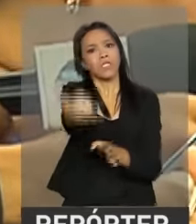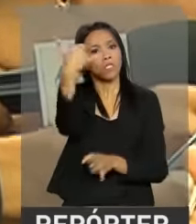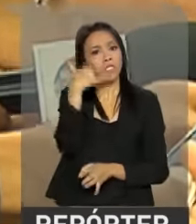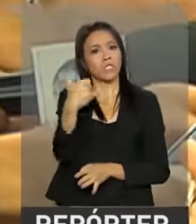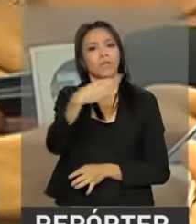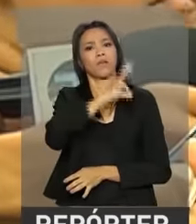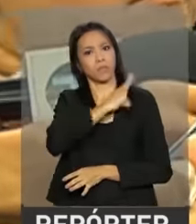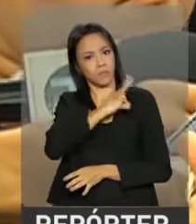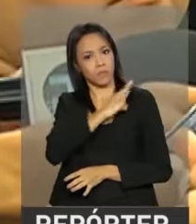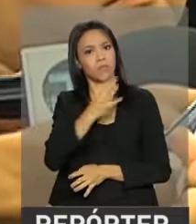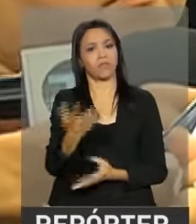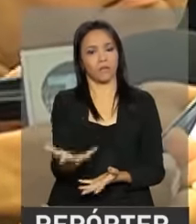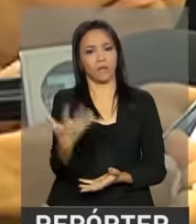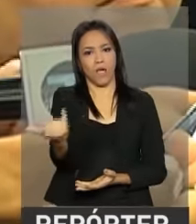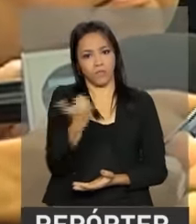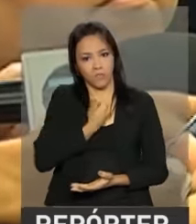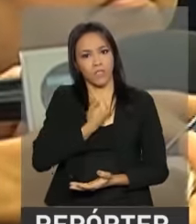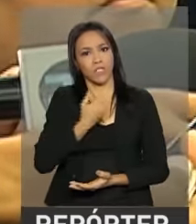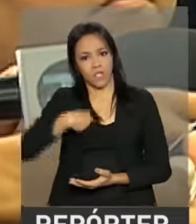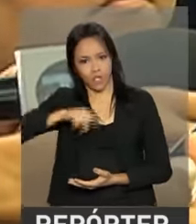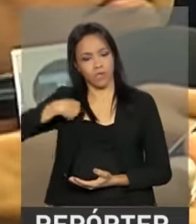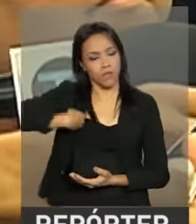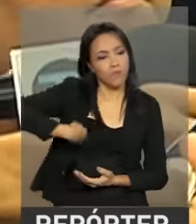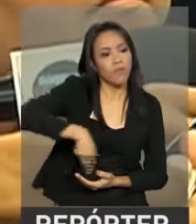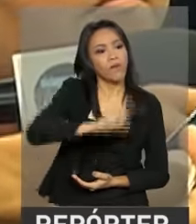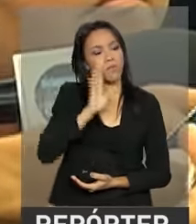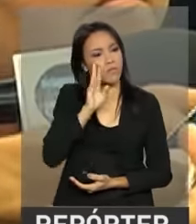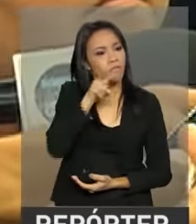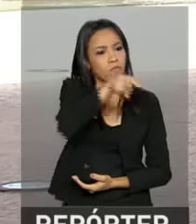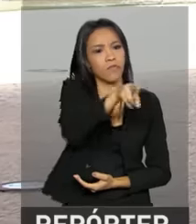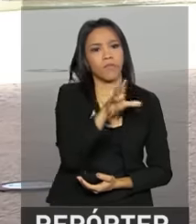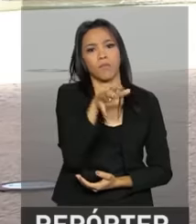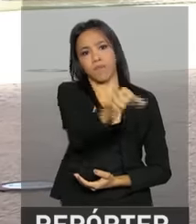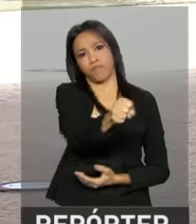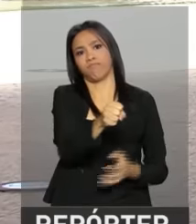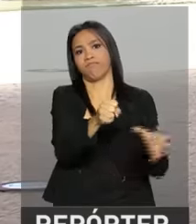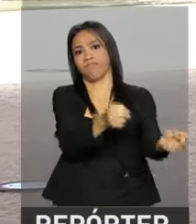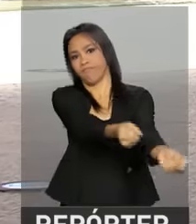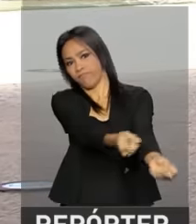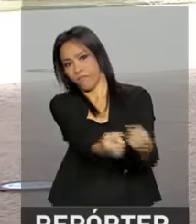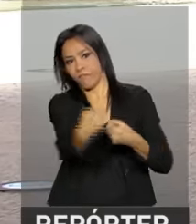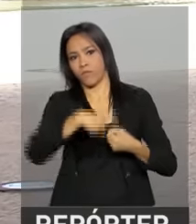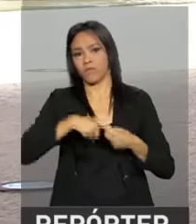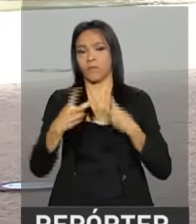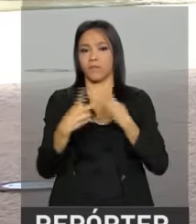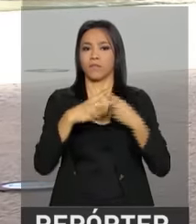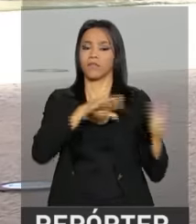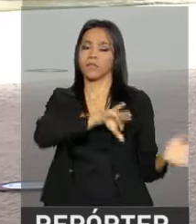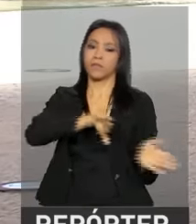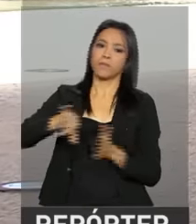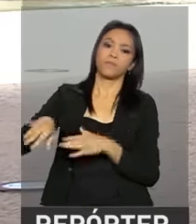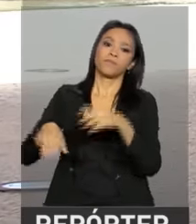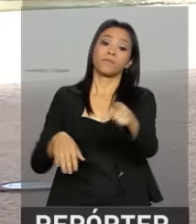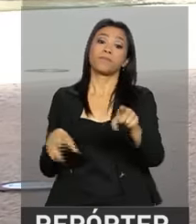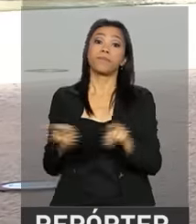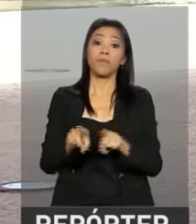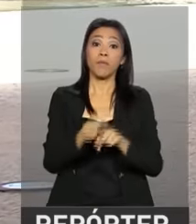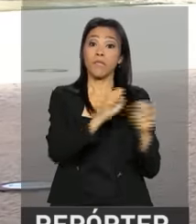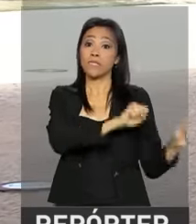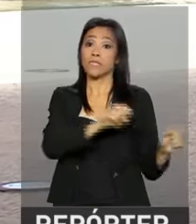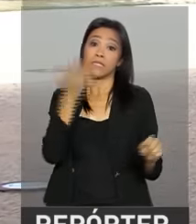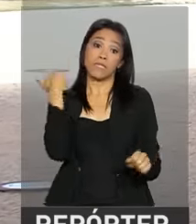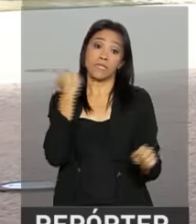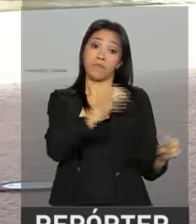seja o mesmo barraco e nós vamos checar todas essas informações e olha na semana passada o fundo penitenciário